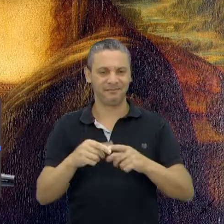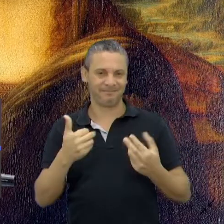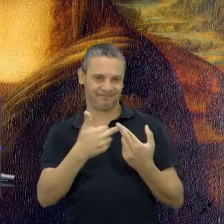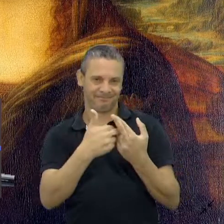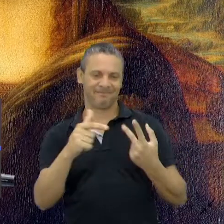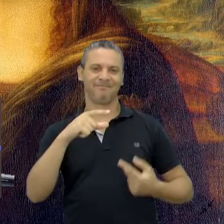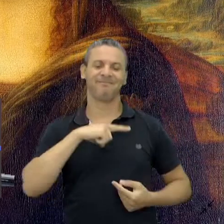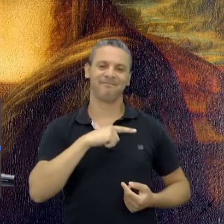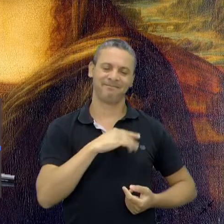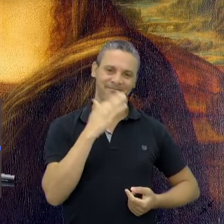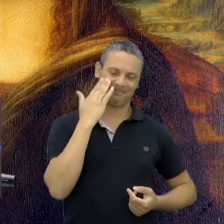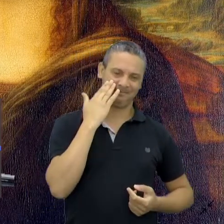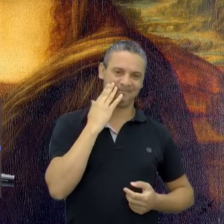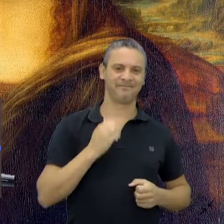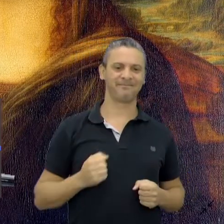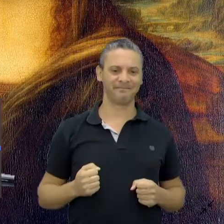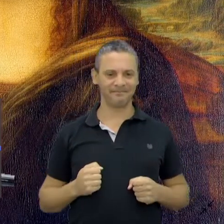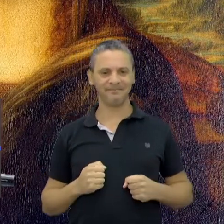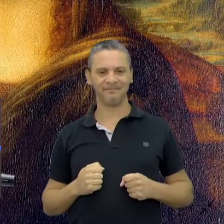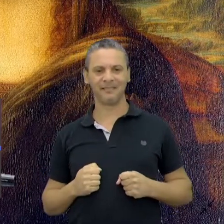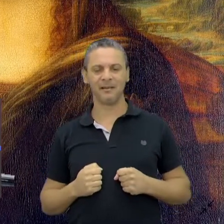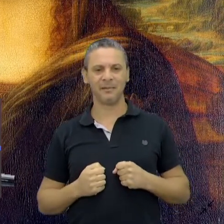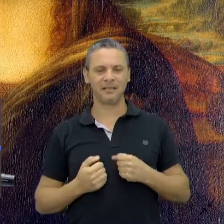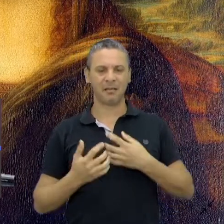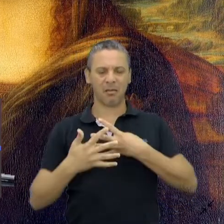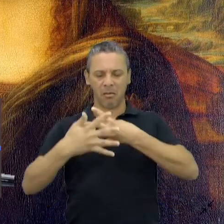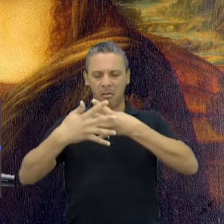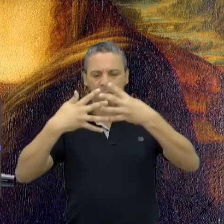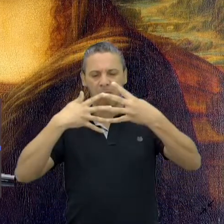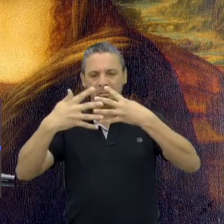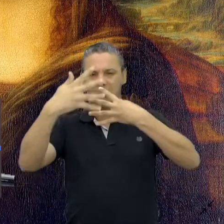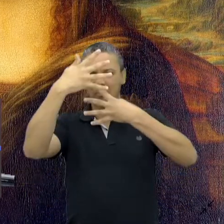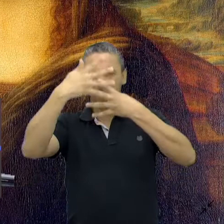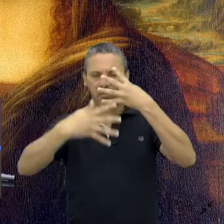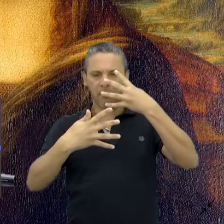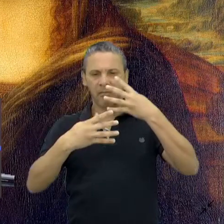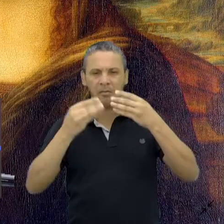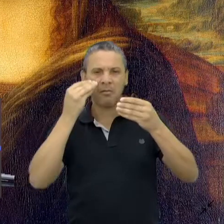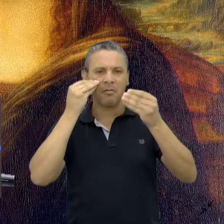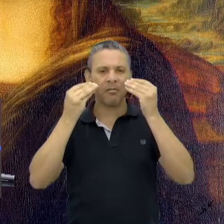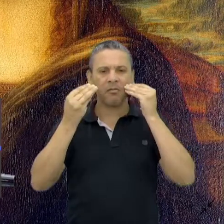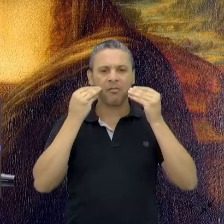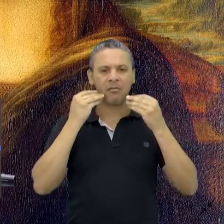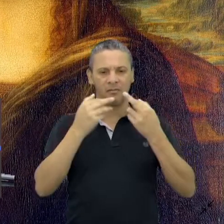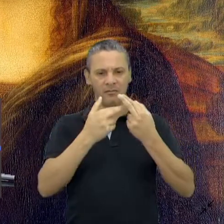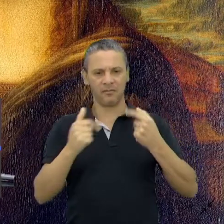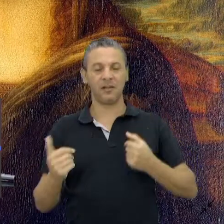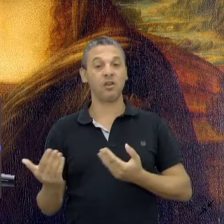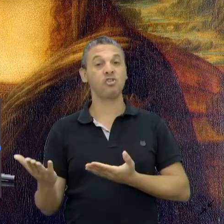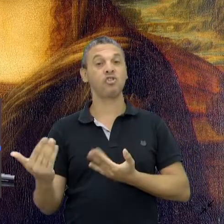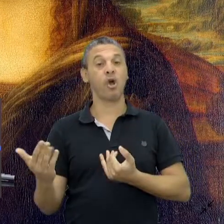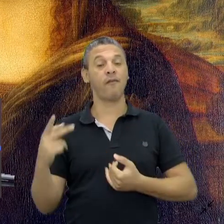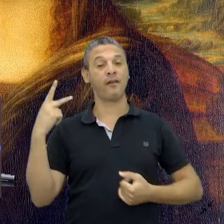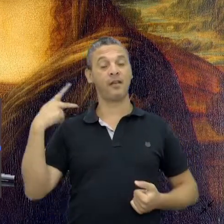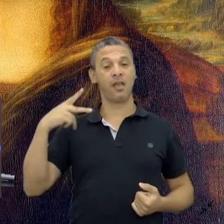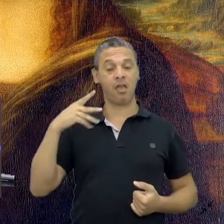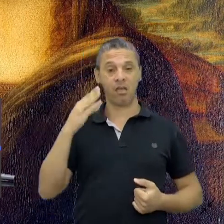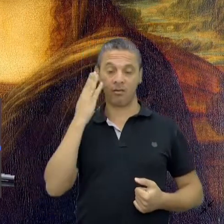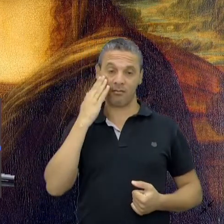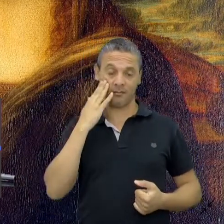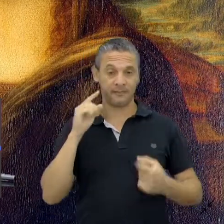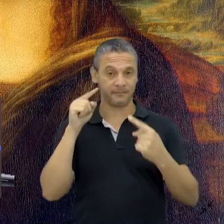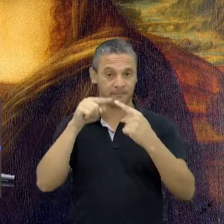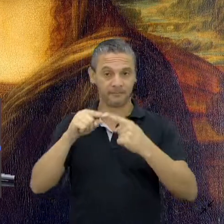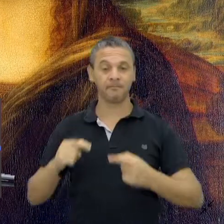né, com todas elas que a gente tiver. Parece que ela colocou um filtro, fez uma make, não é isso? Você tá mais jovem. Tá mais jovem,